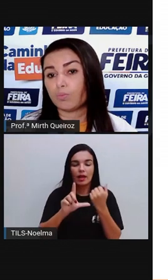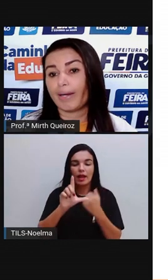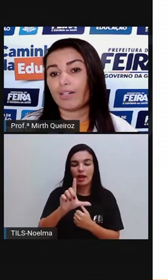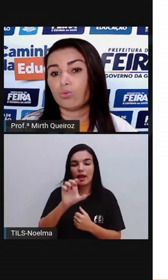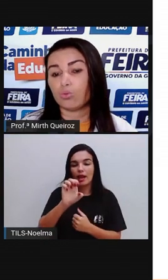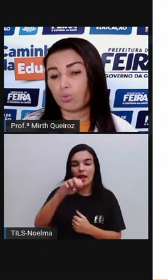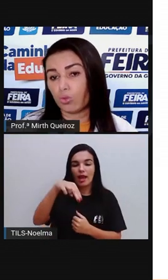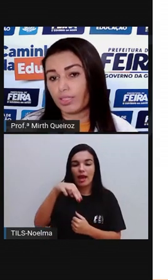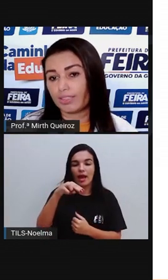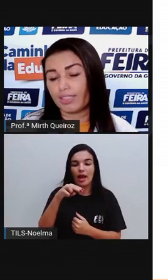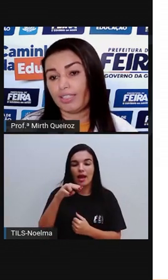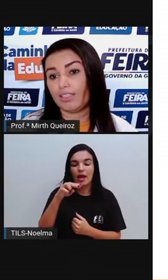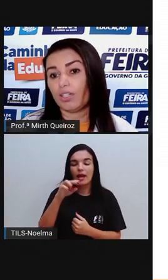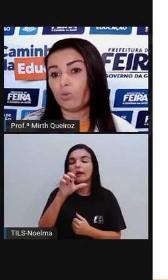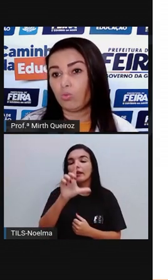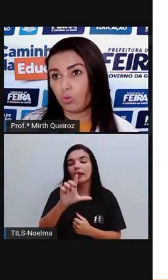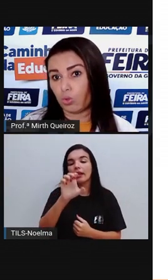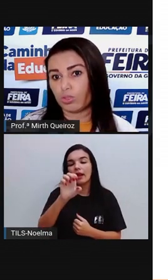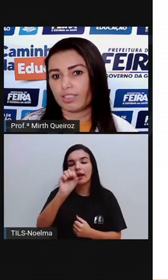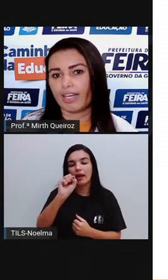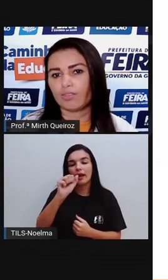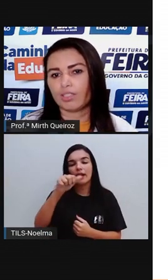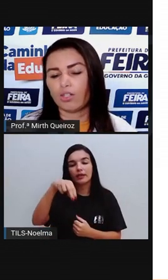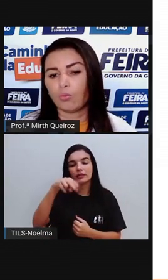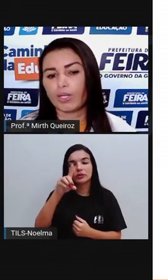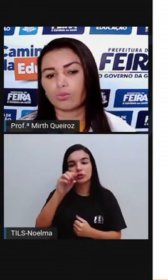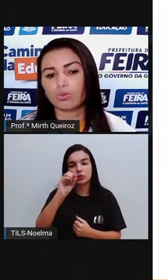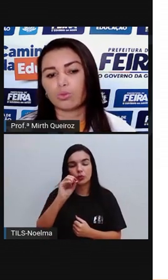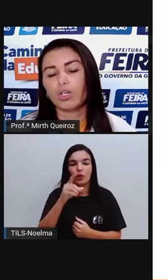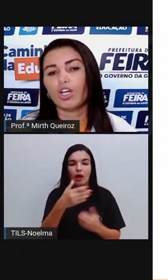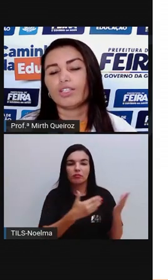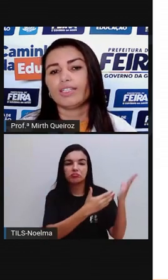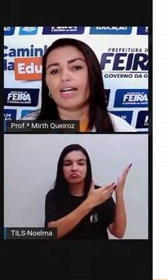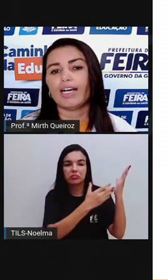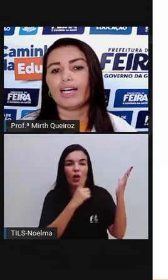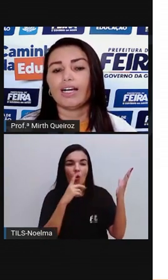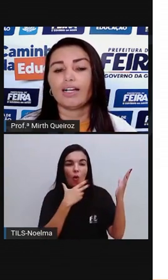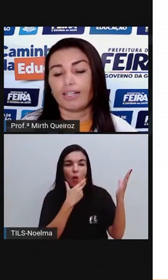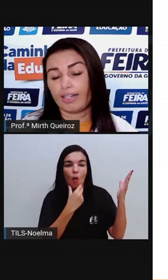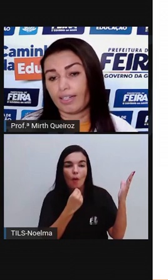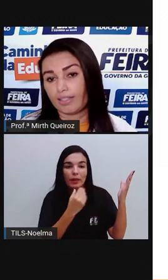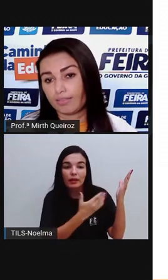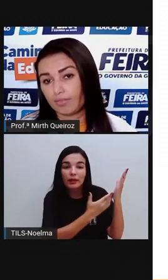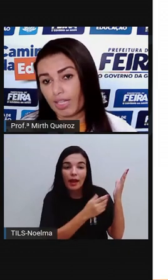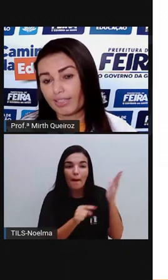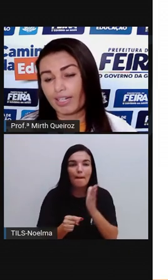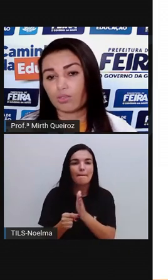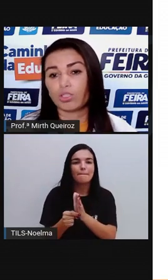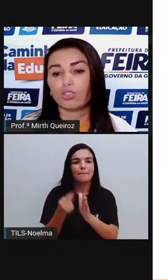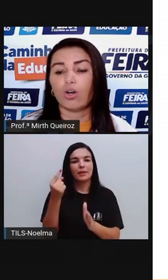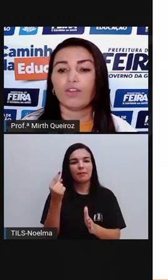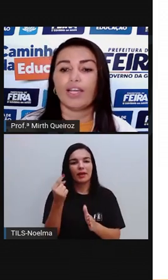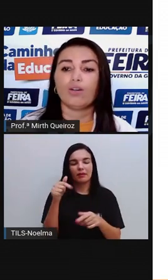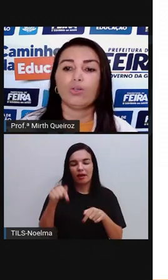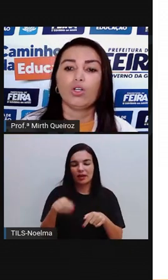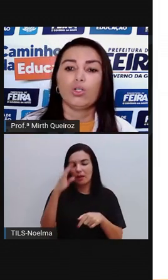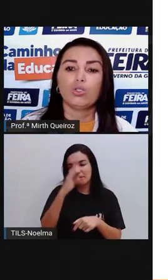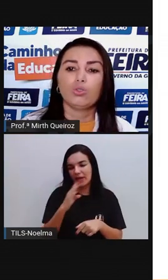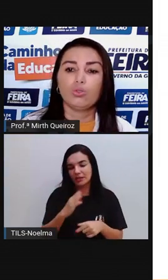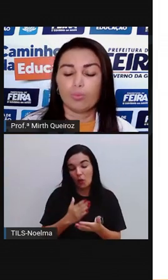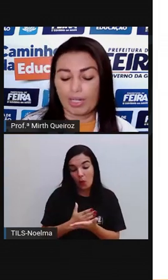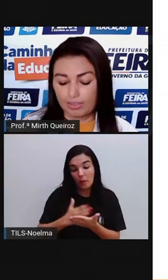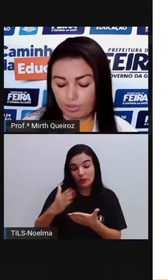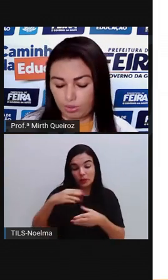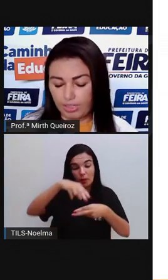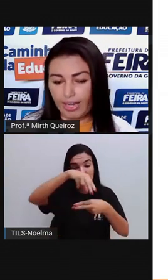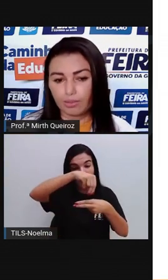dos precursores aí, não o precursor, da literatura de cordel